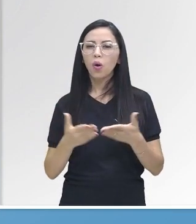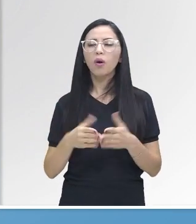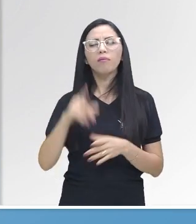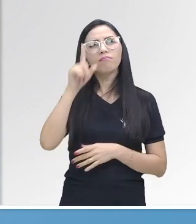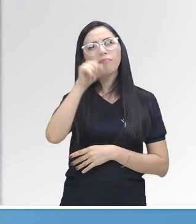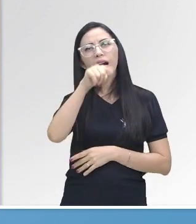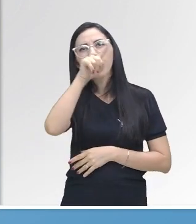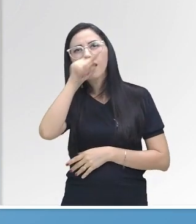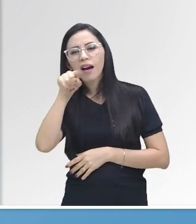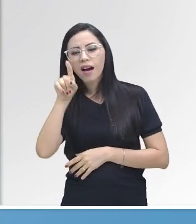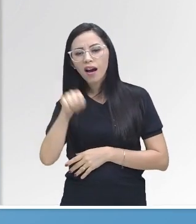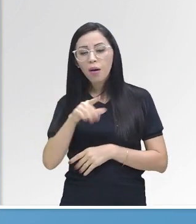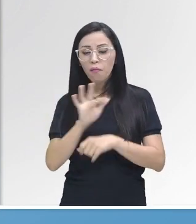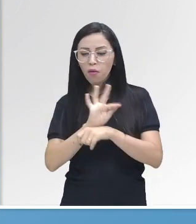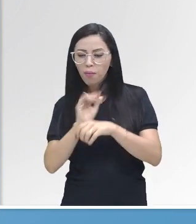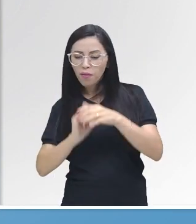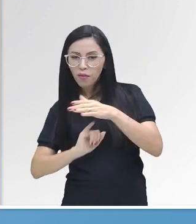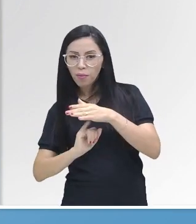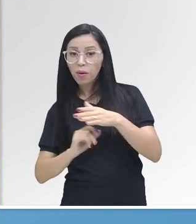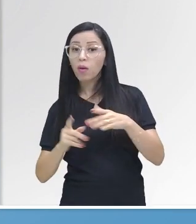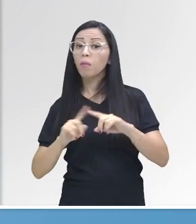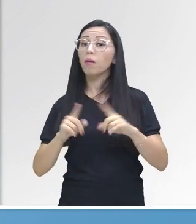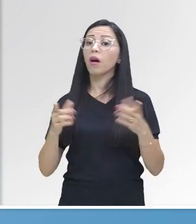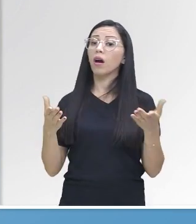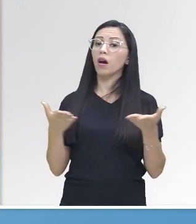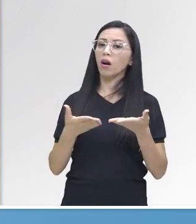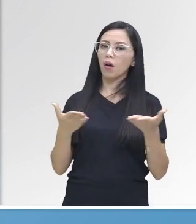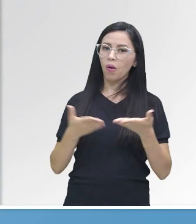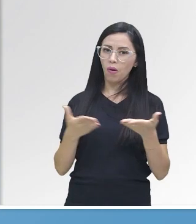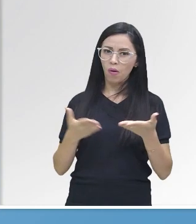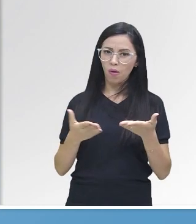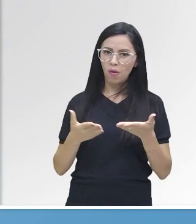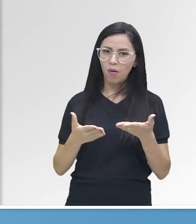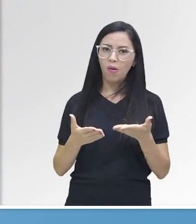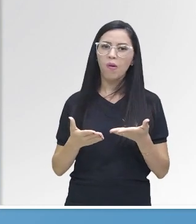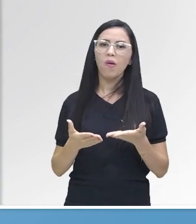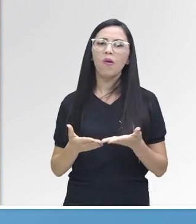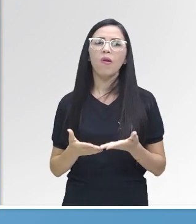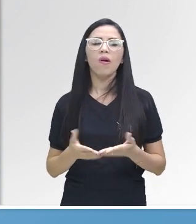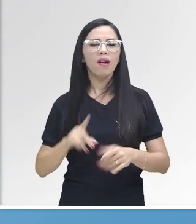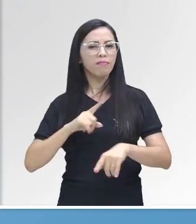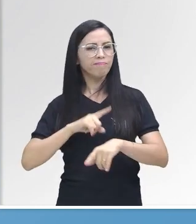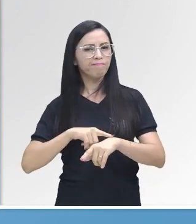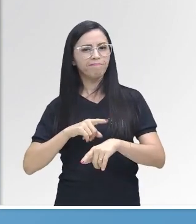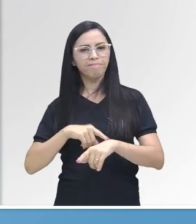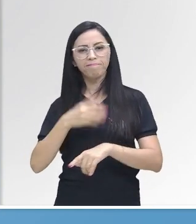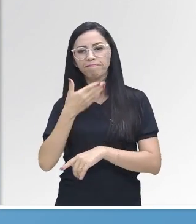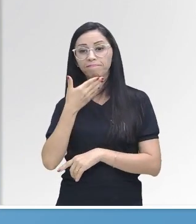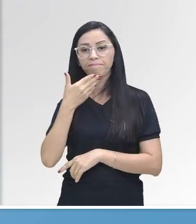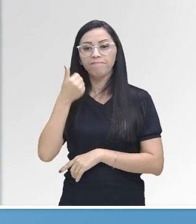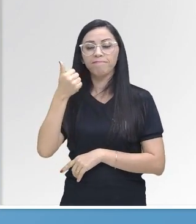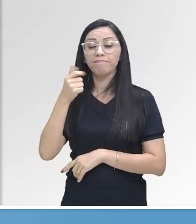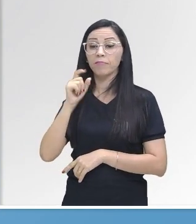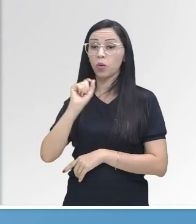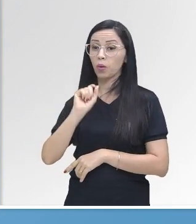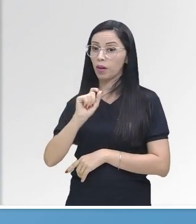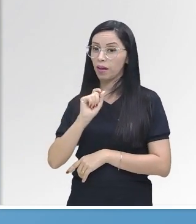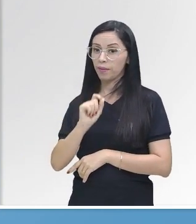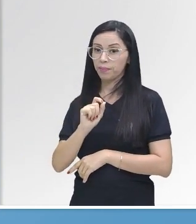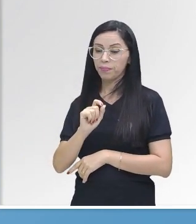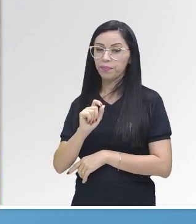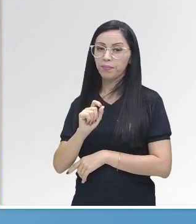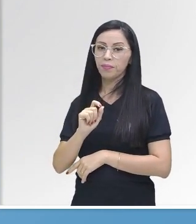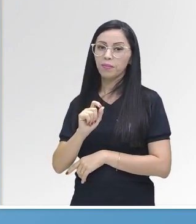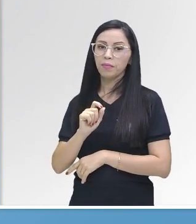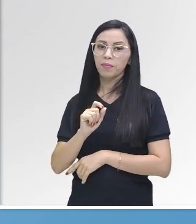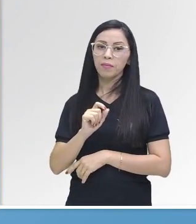padronizados. Poxa, que legal. Mas agora chegou o melhor momento da aula. O que? Marcar